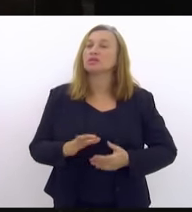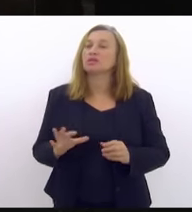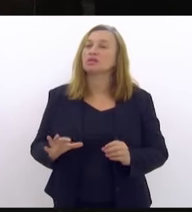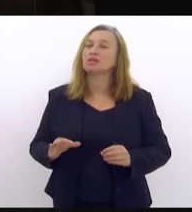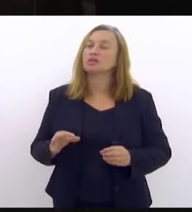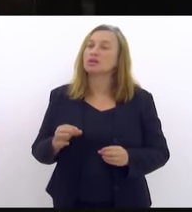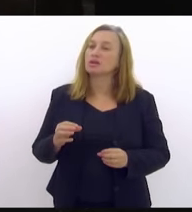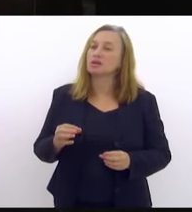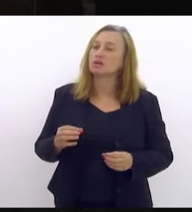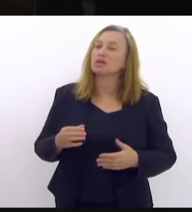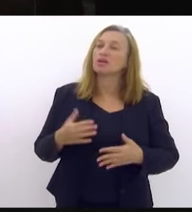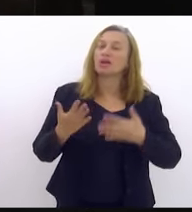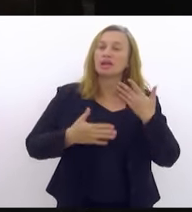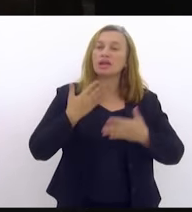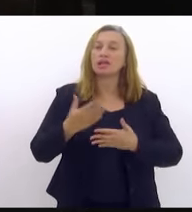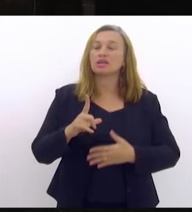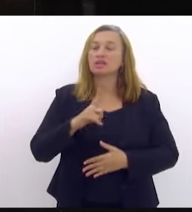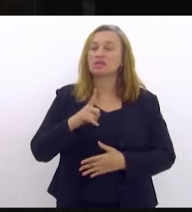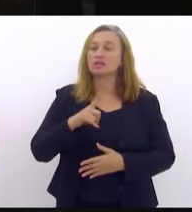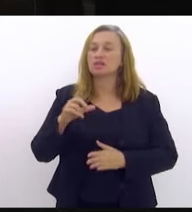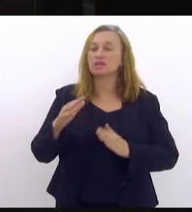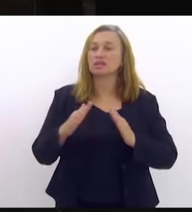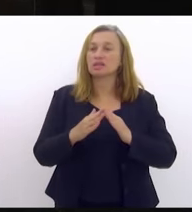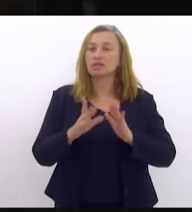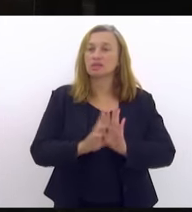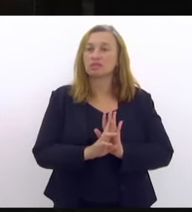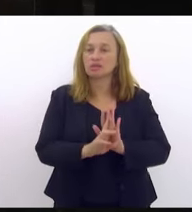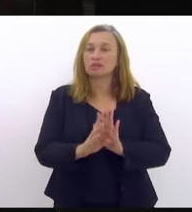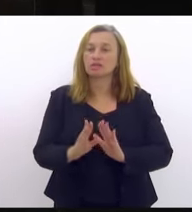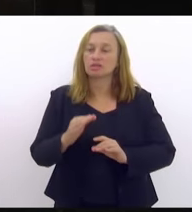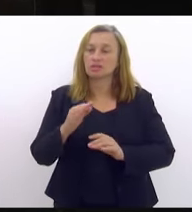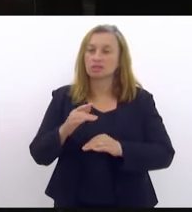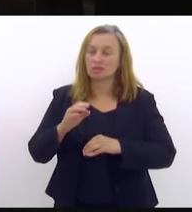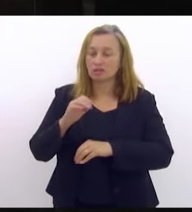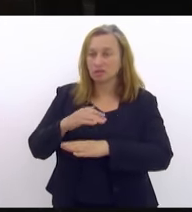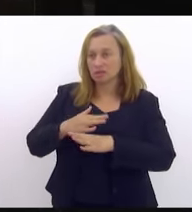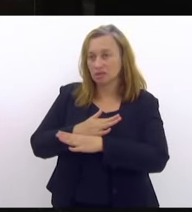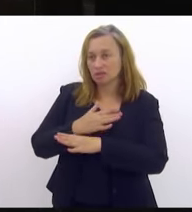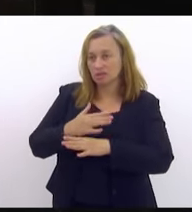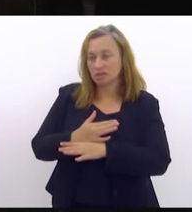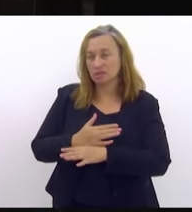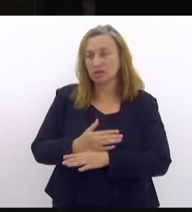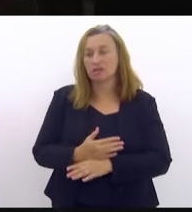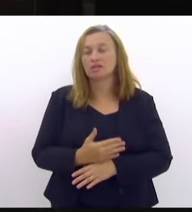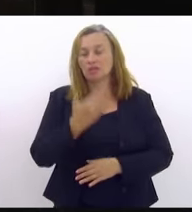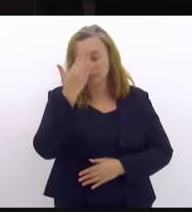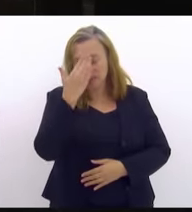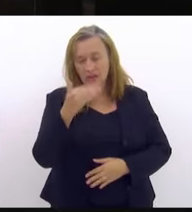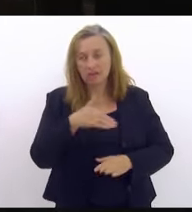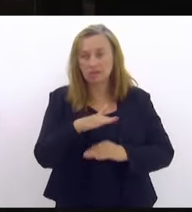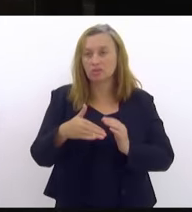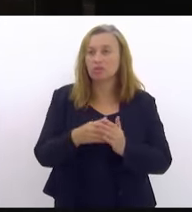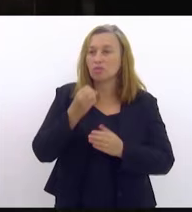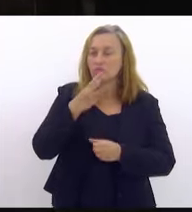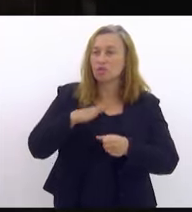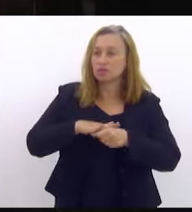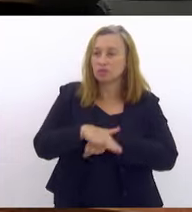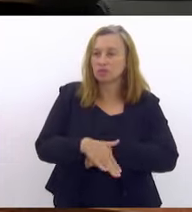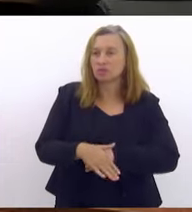muito grande ter você aqui nessa casa representando o nosso Estado. Muito obrigada a todos e uma boa noite.